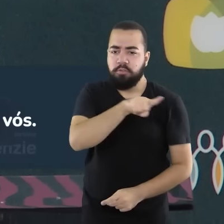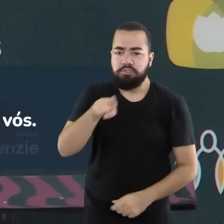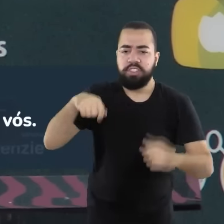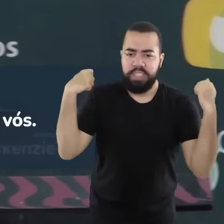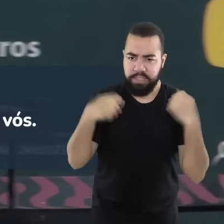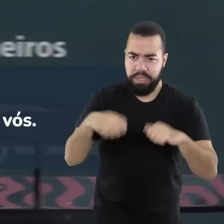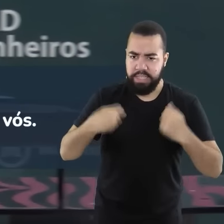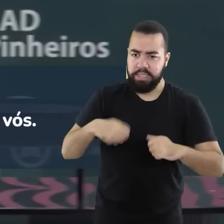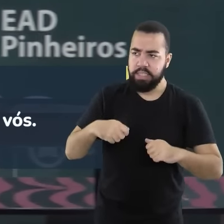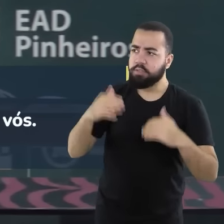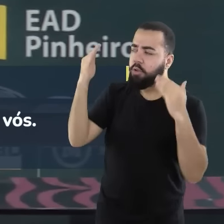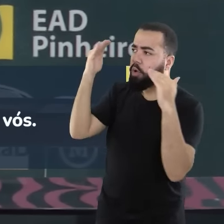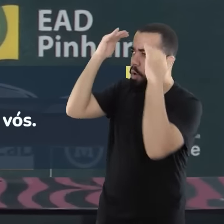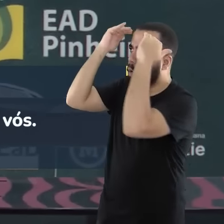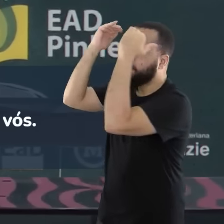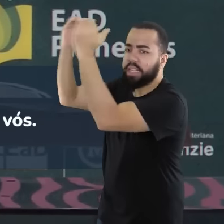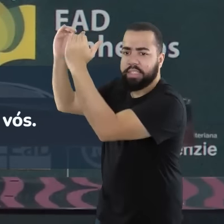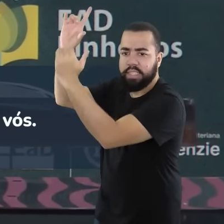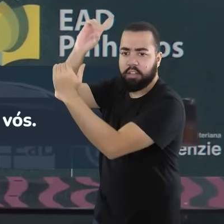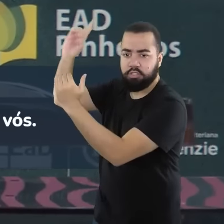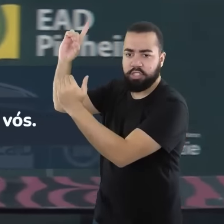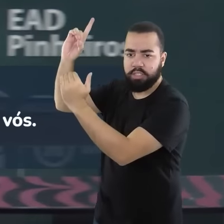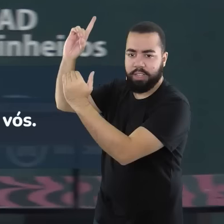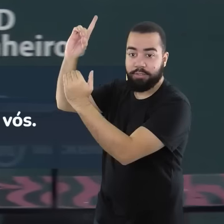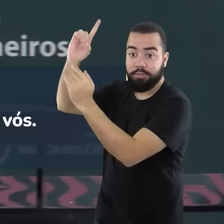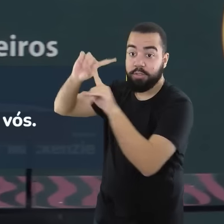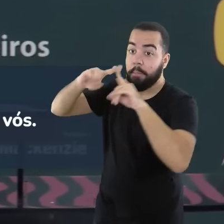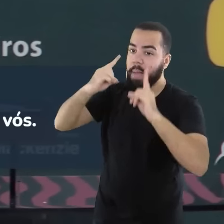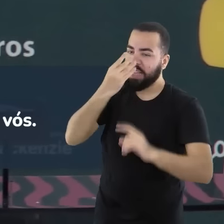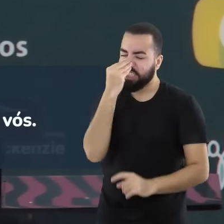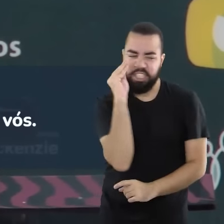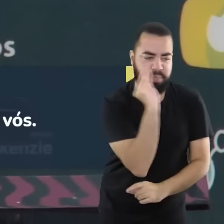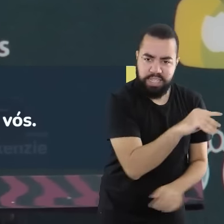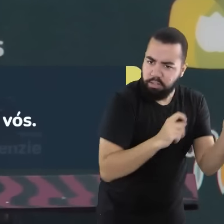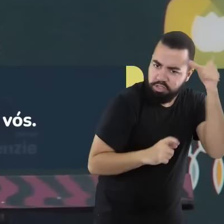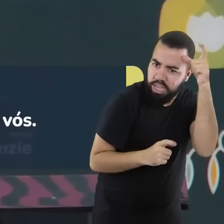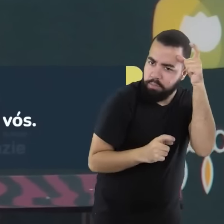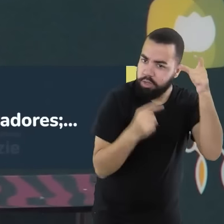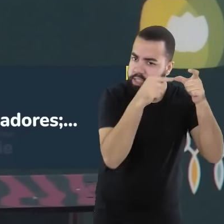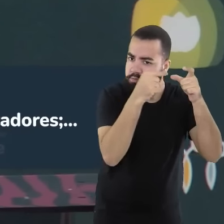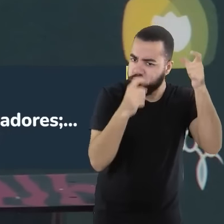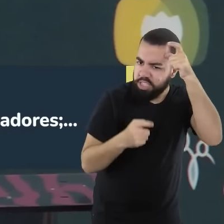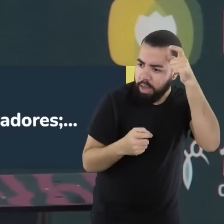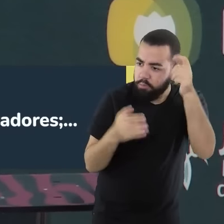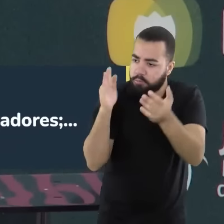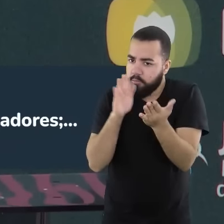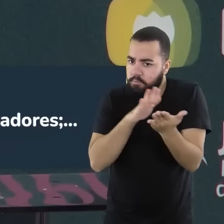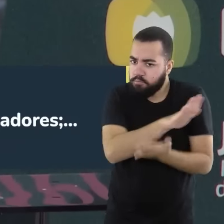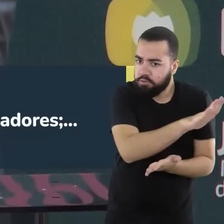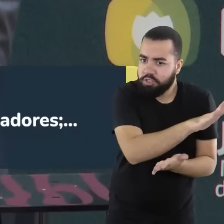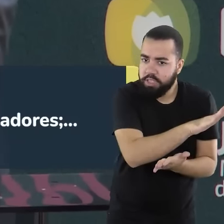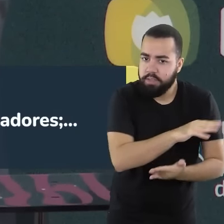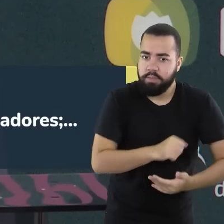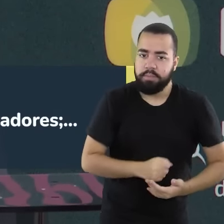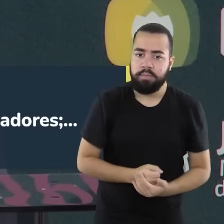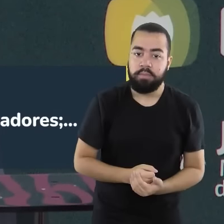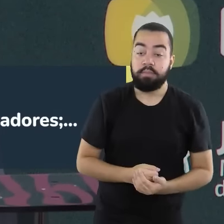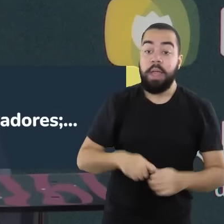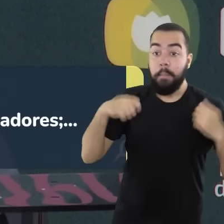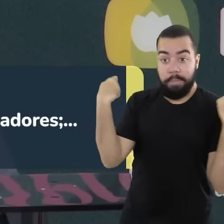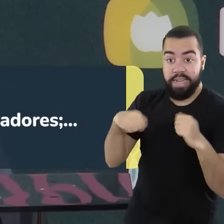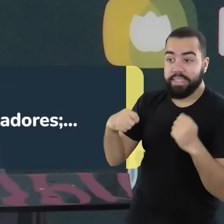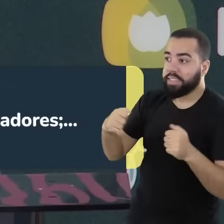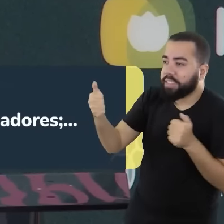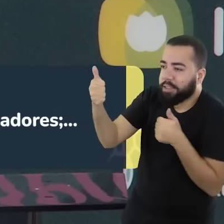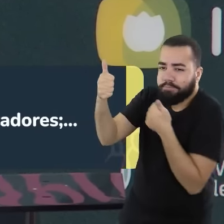Deus, mas resisti ao diabo e ele fugirá de vós. Versículo 7, o que diz? Chegai-vos